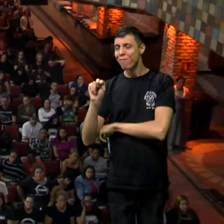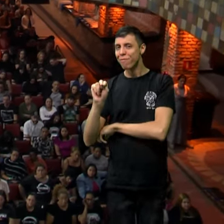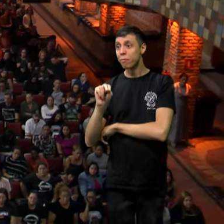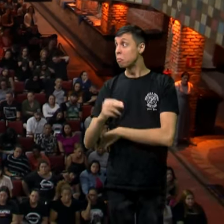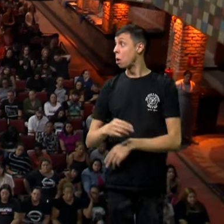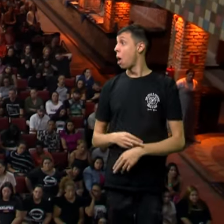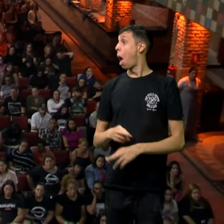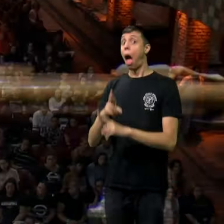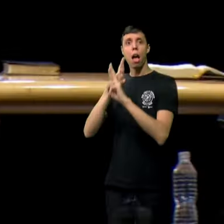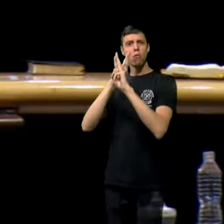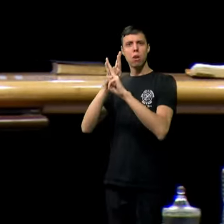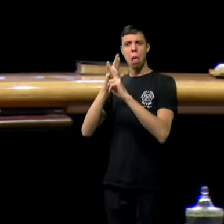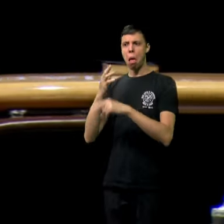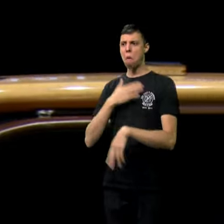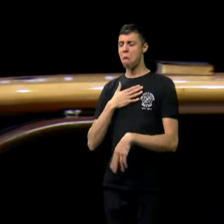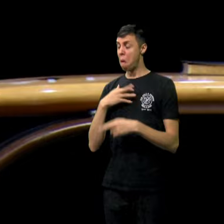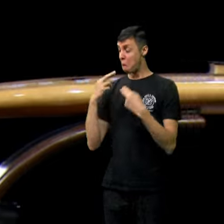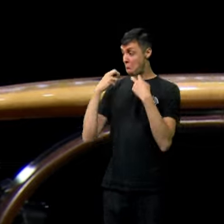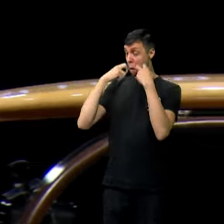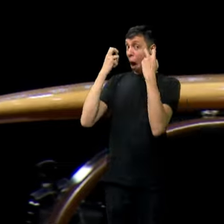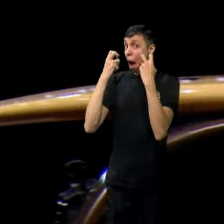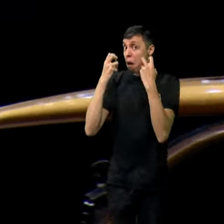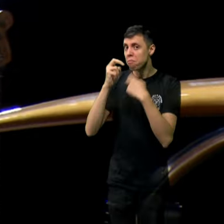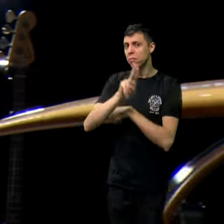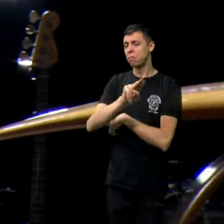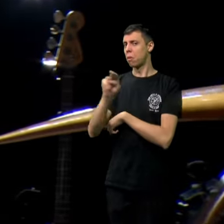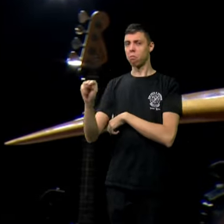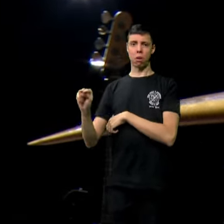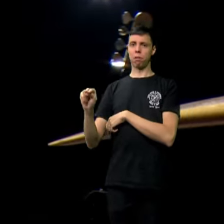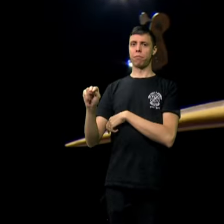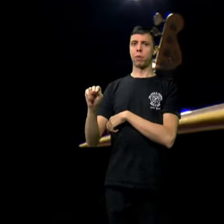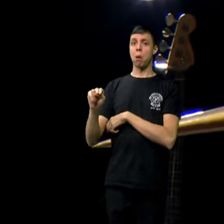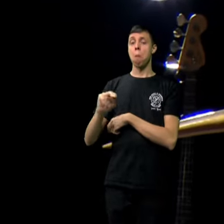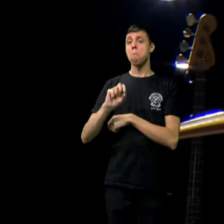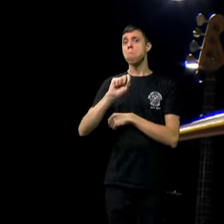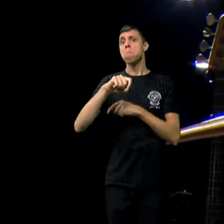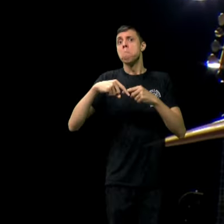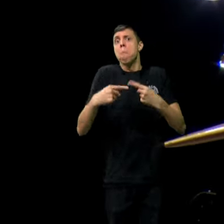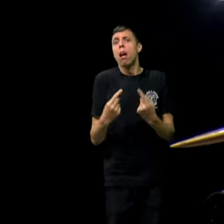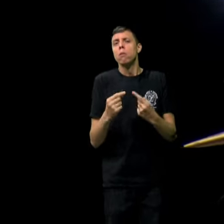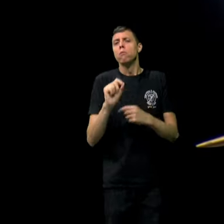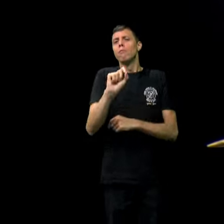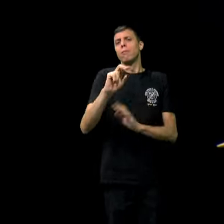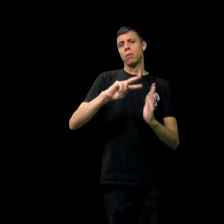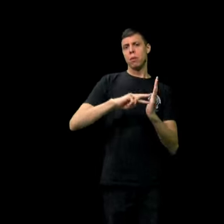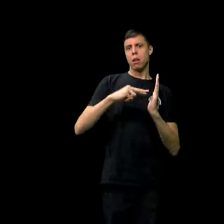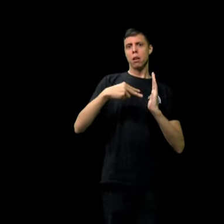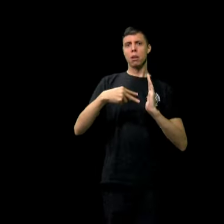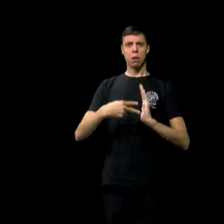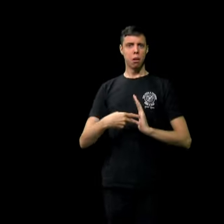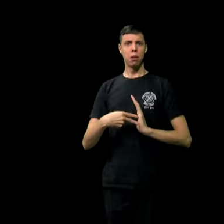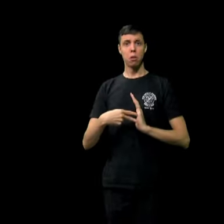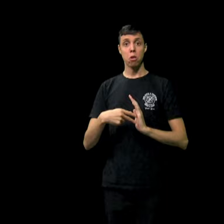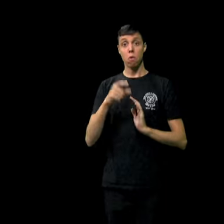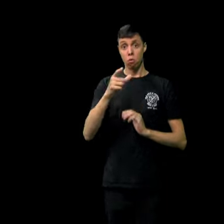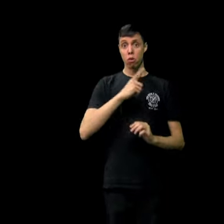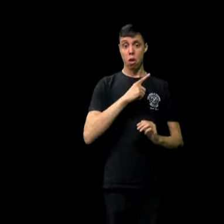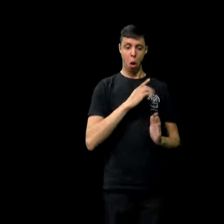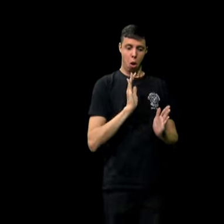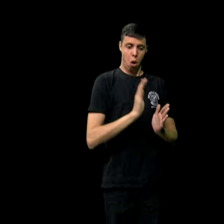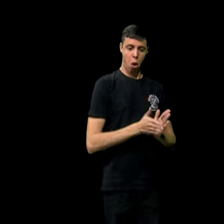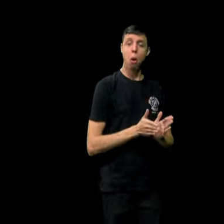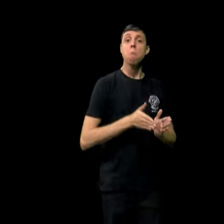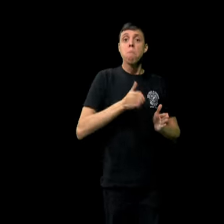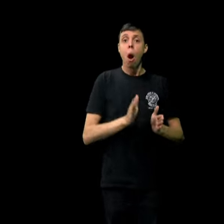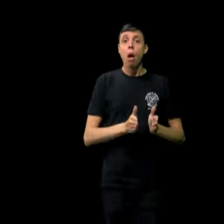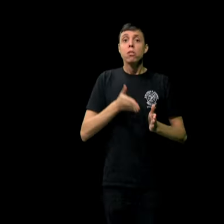A esperança não me envergonha. O que significa a esperança não envergonha? Quando você está no processo,